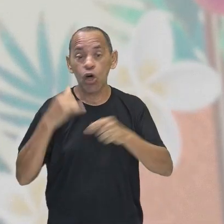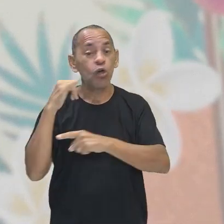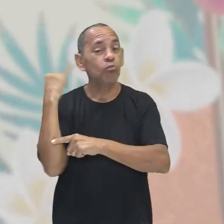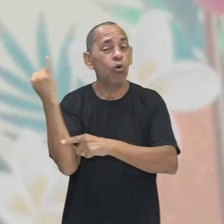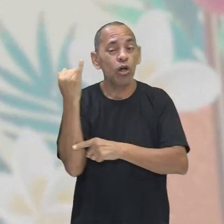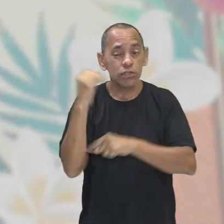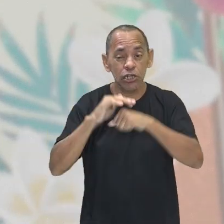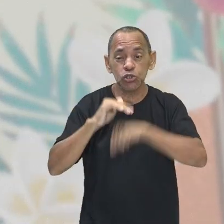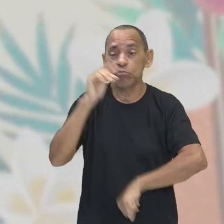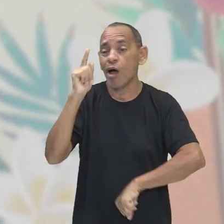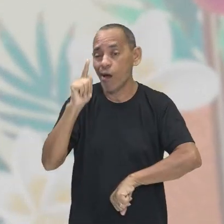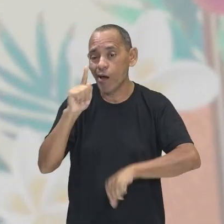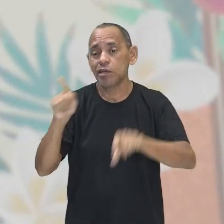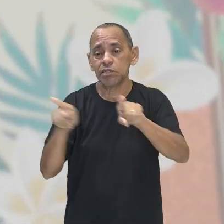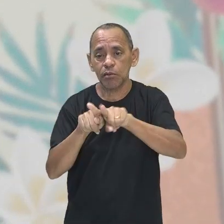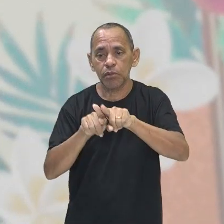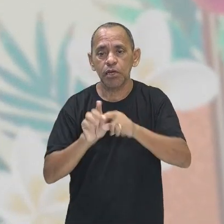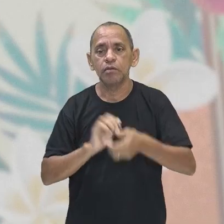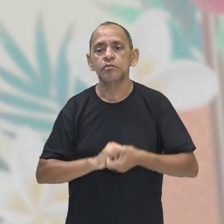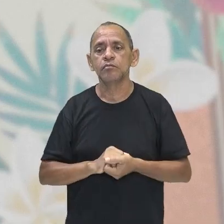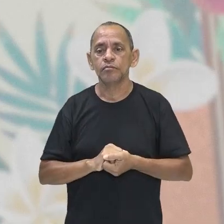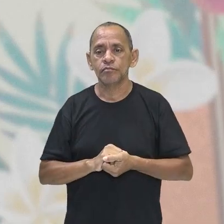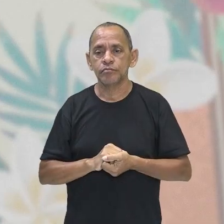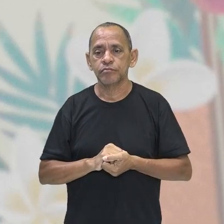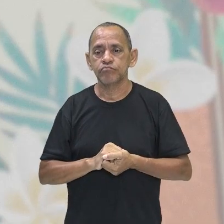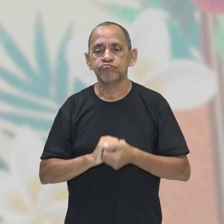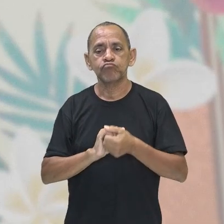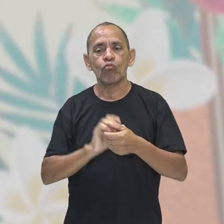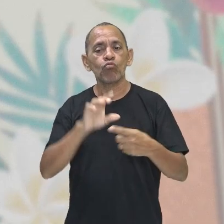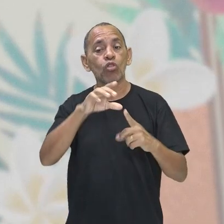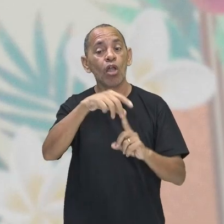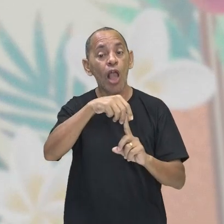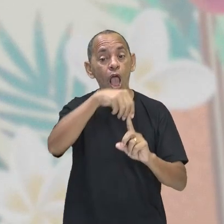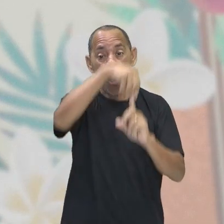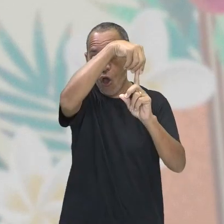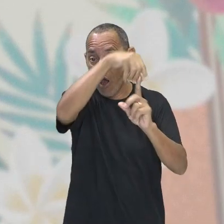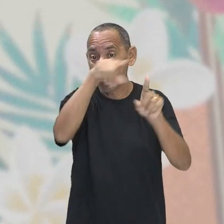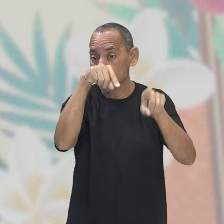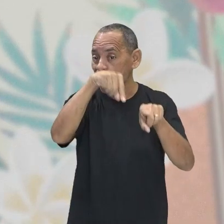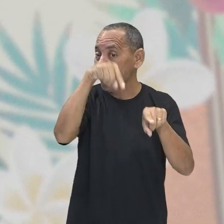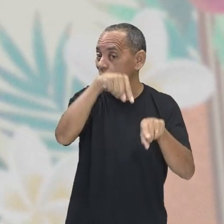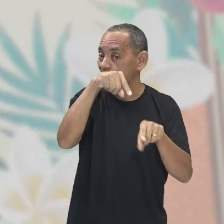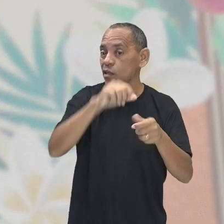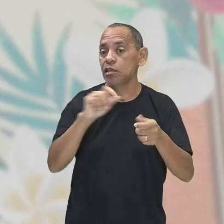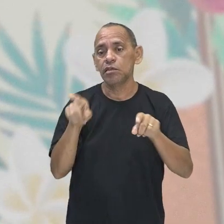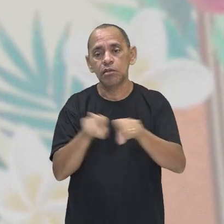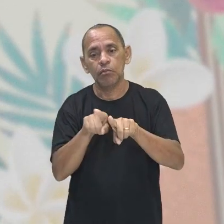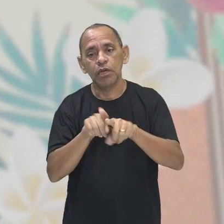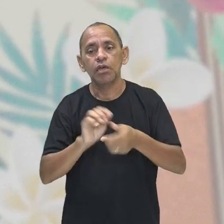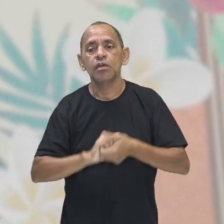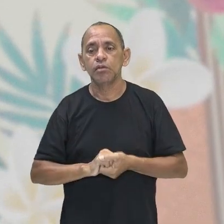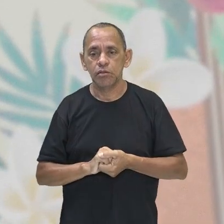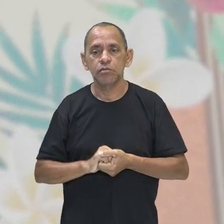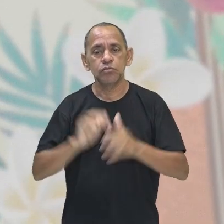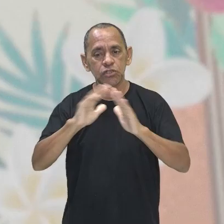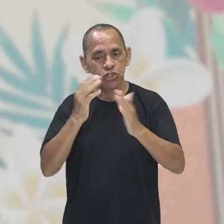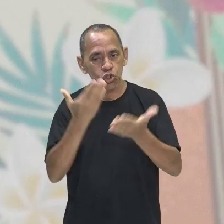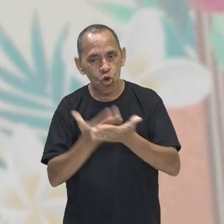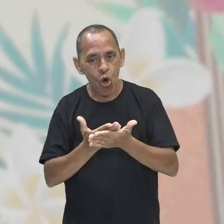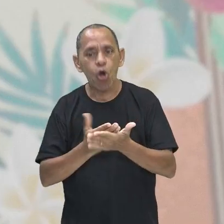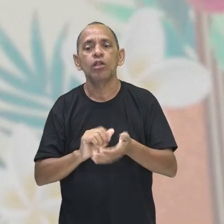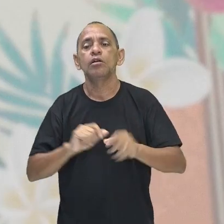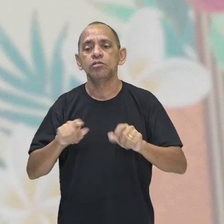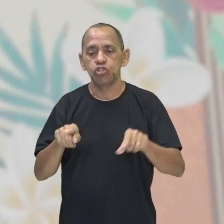nova, foi destaque na prolífica escola brasileira de intérpretes que influenciaram decisivamente